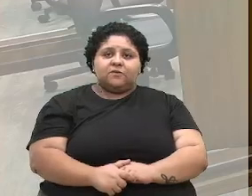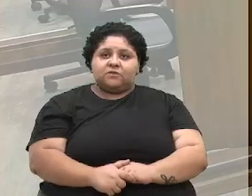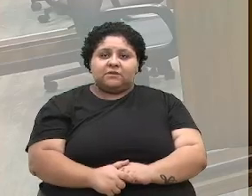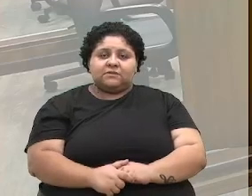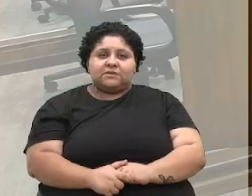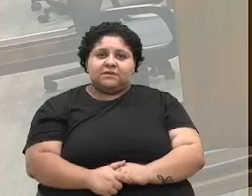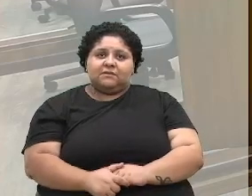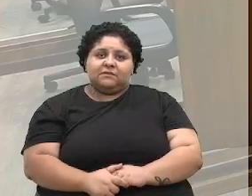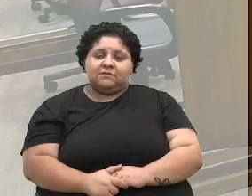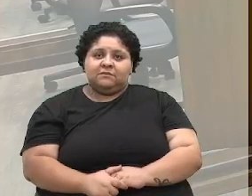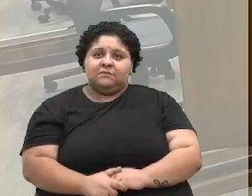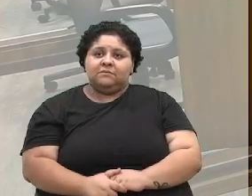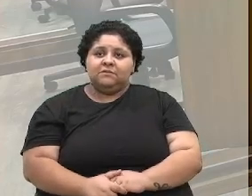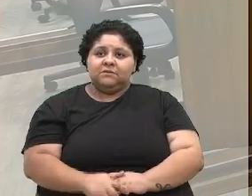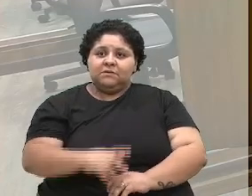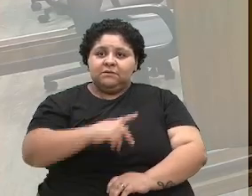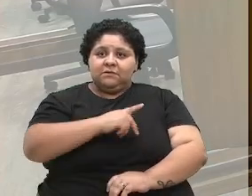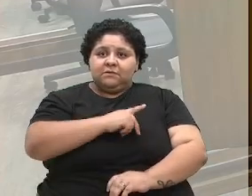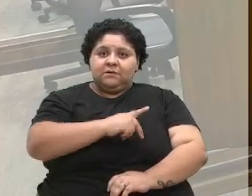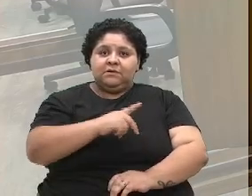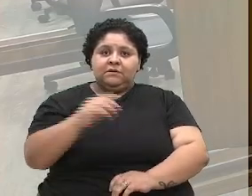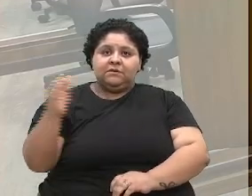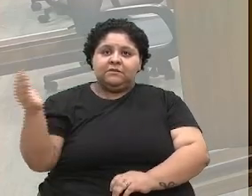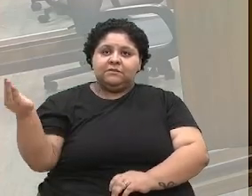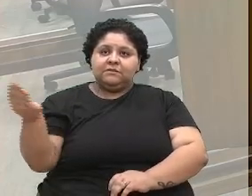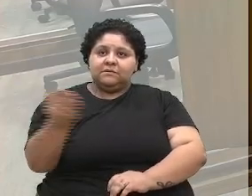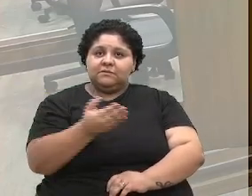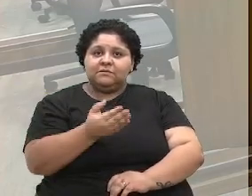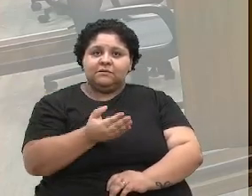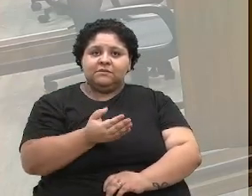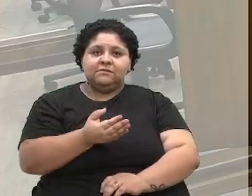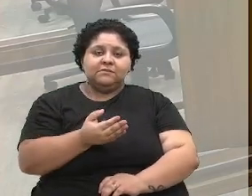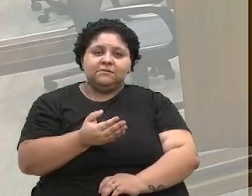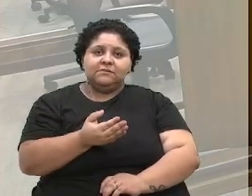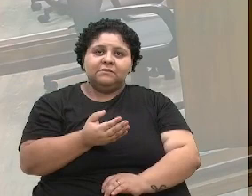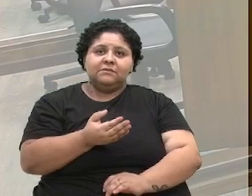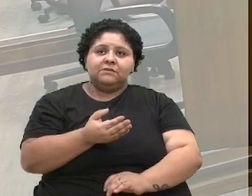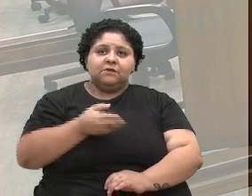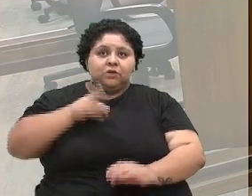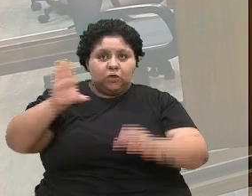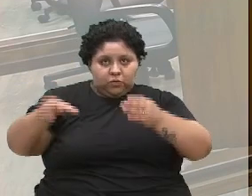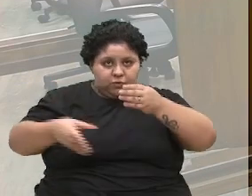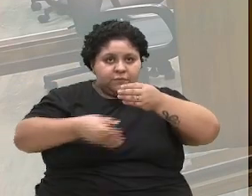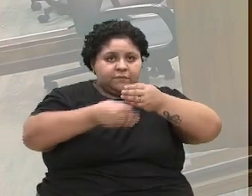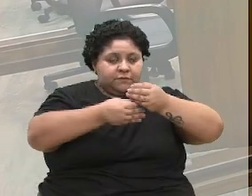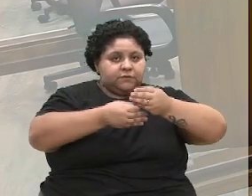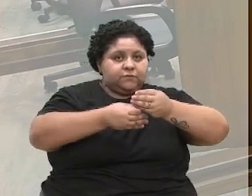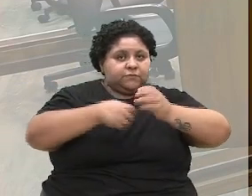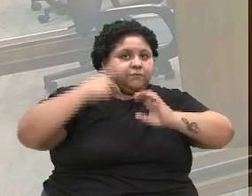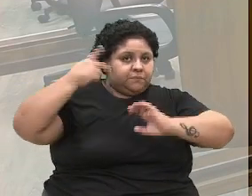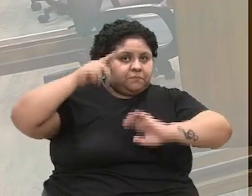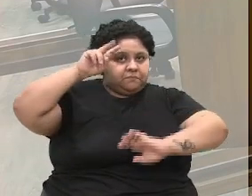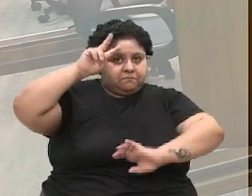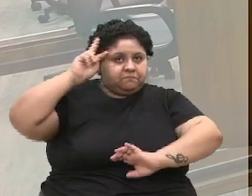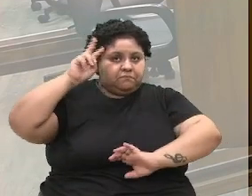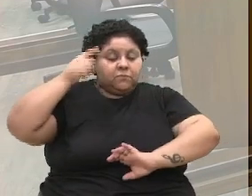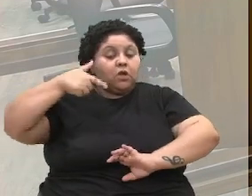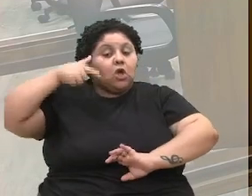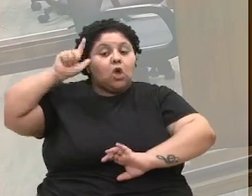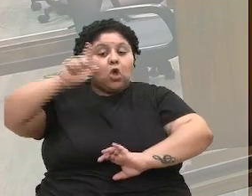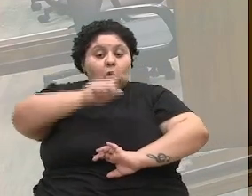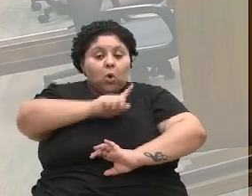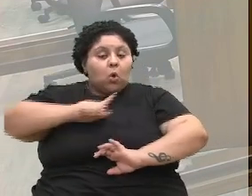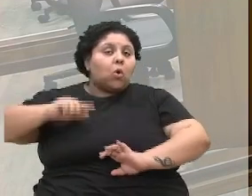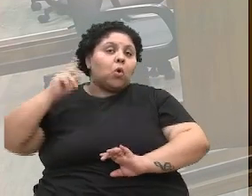Senhora presidente, caros colegas, eu queria pegar um gancho naquilo que o vereador Ues está falando. Ontem o governador de